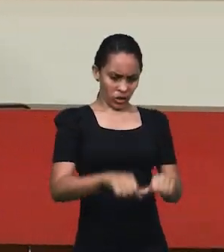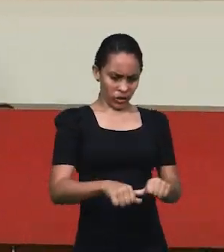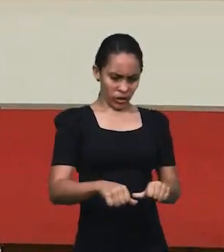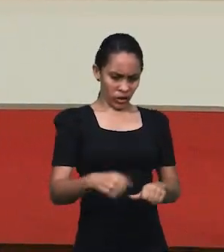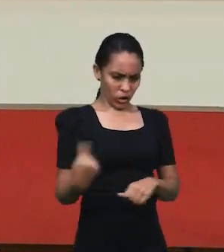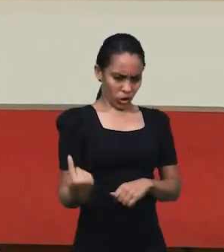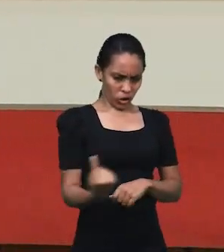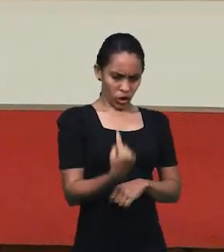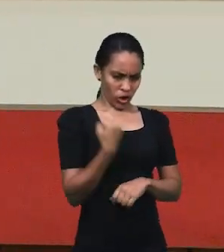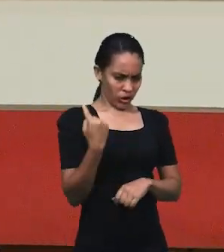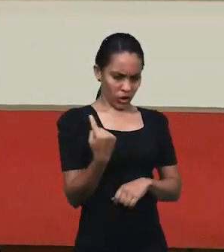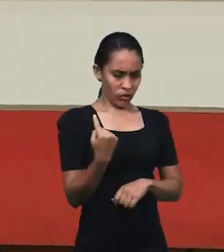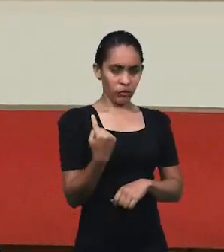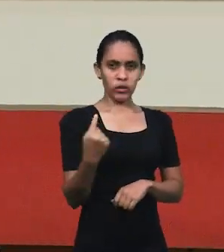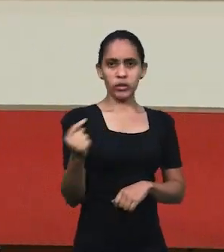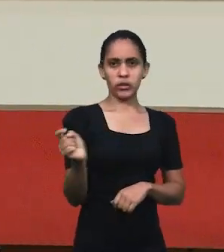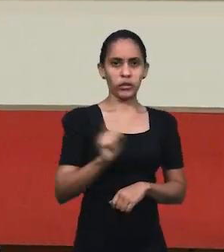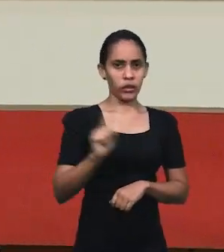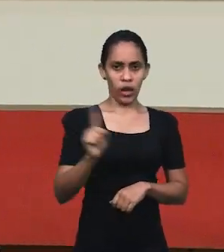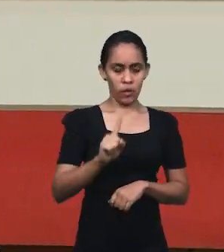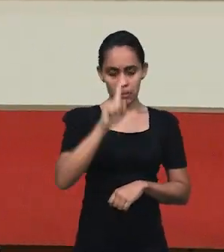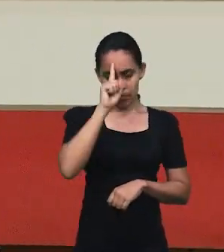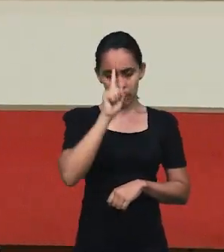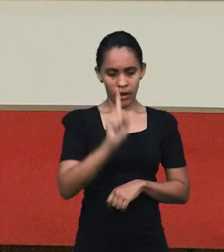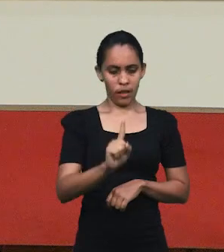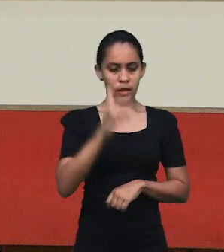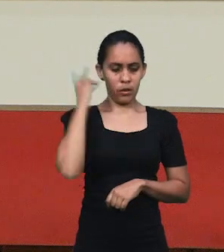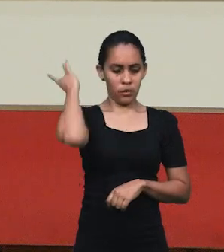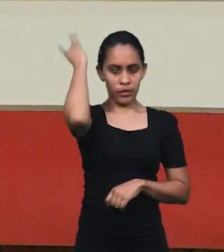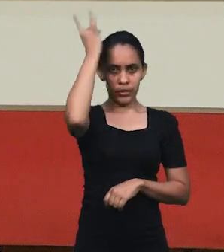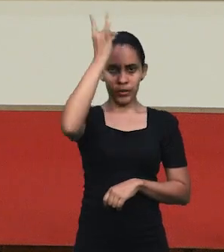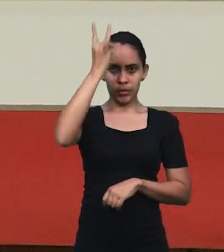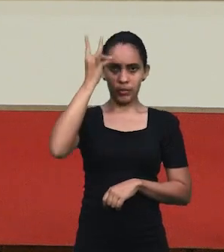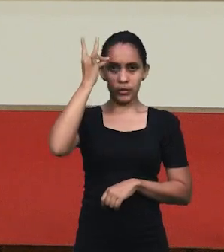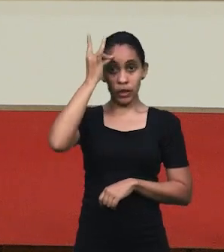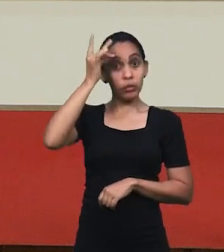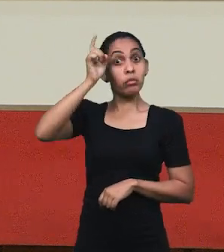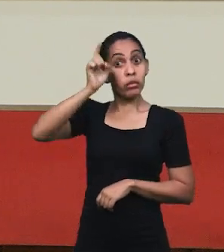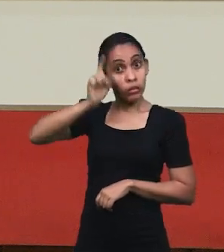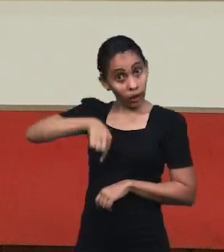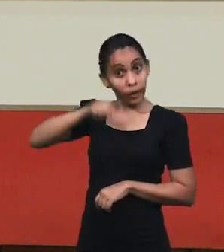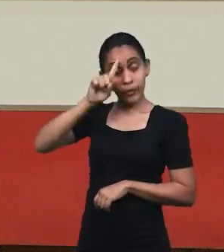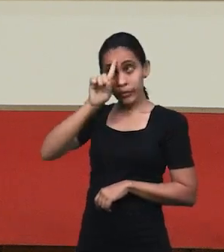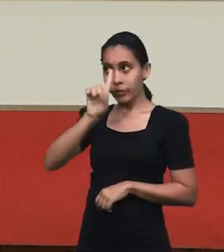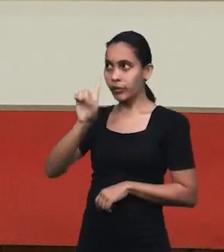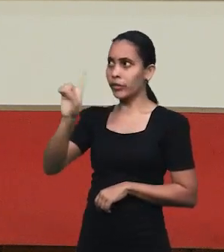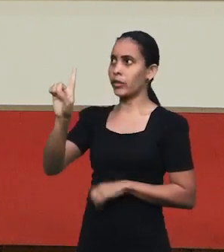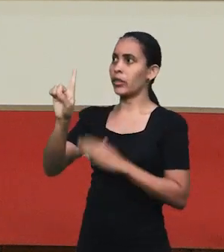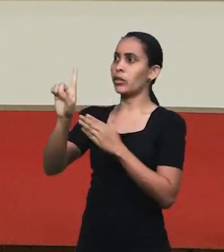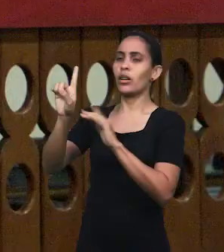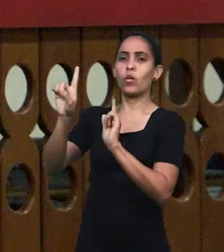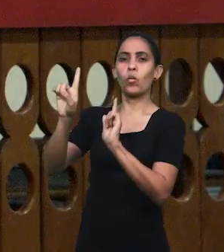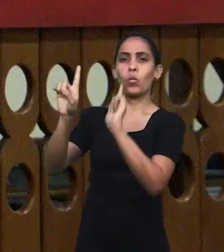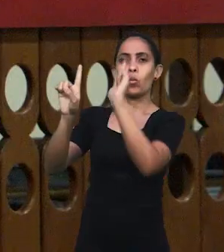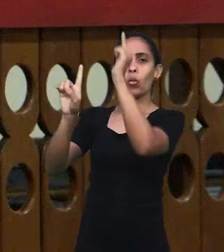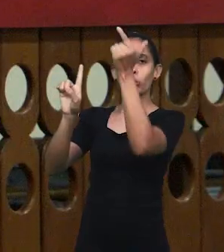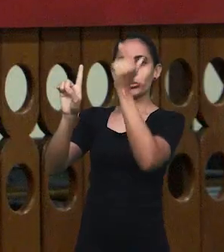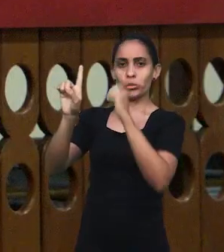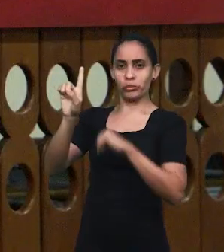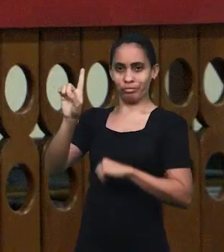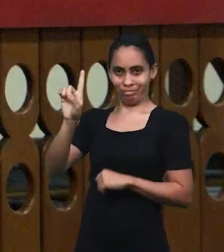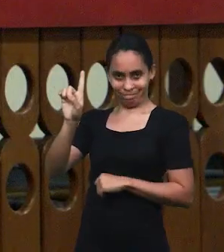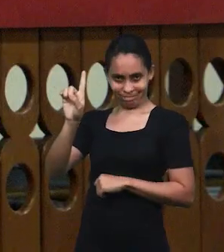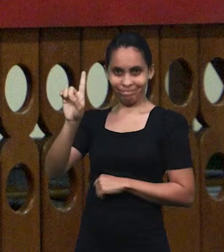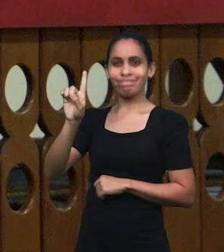eu não vos deixarei órfãos, eu vos darei o meu Espírito Santo, que é Deus também. Por isso Ele é o